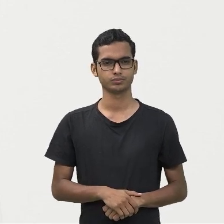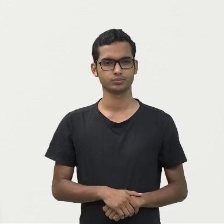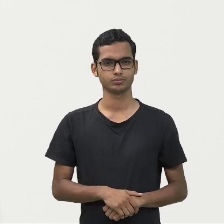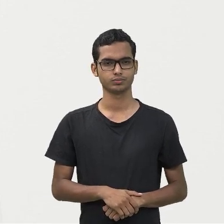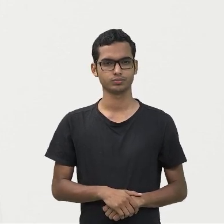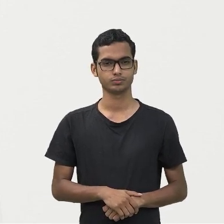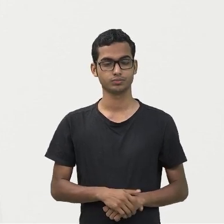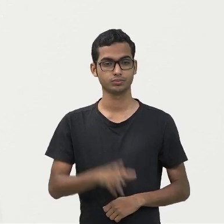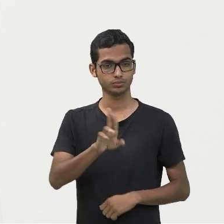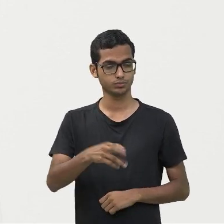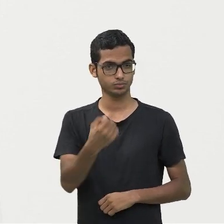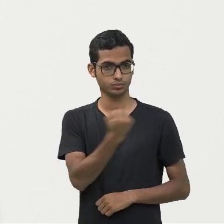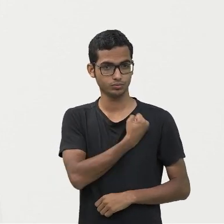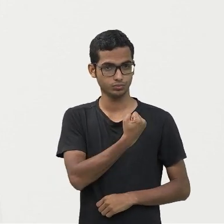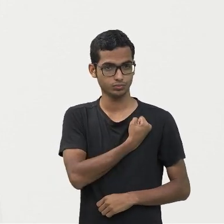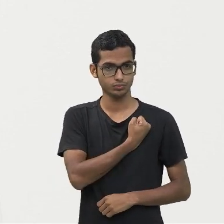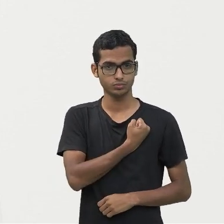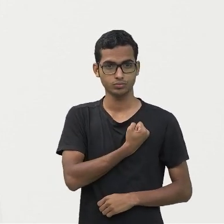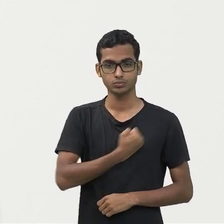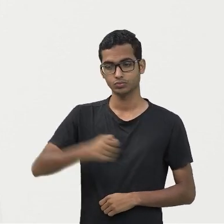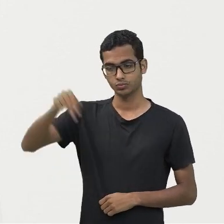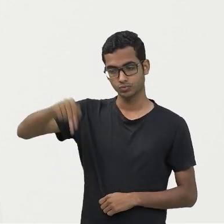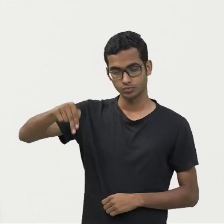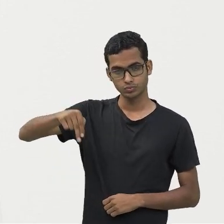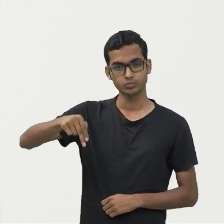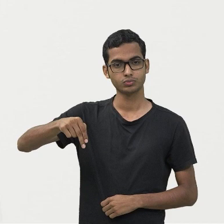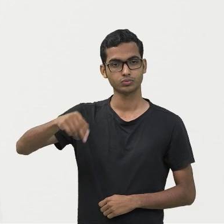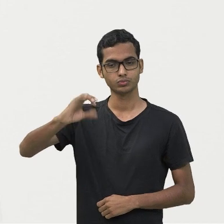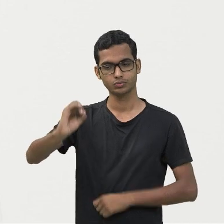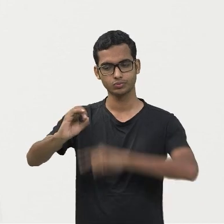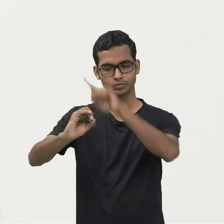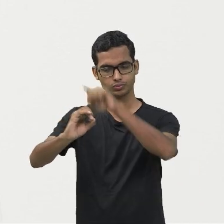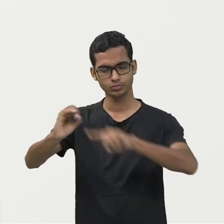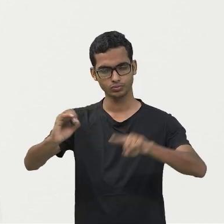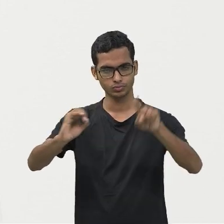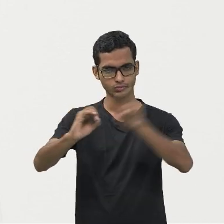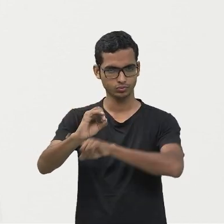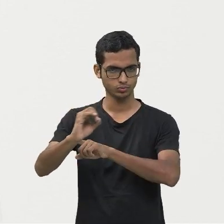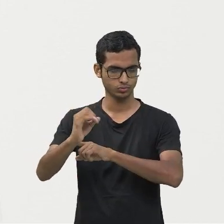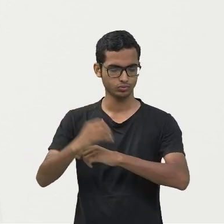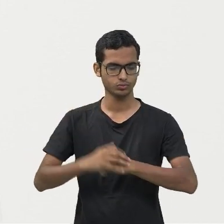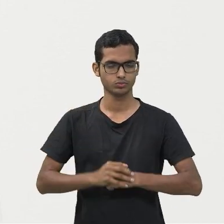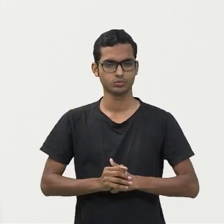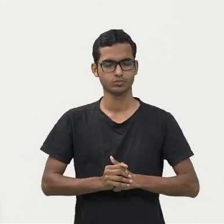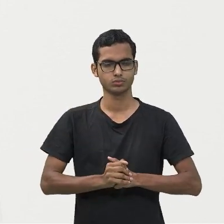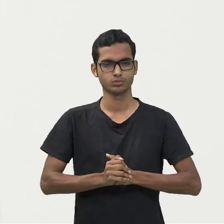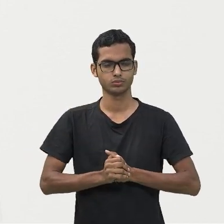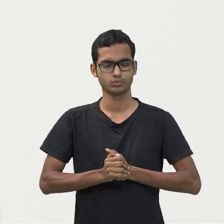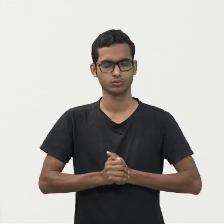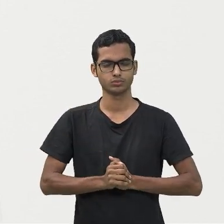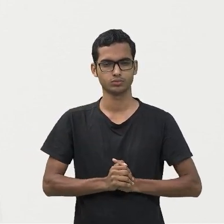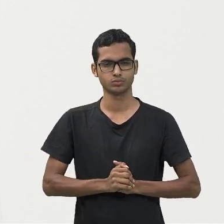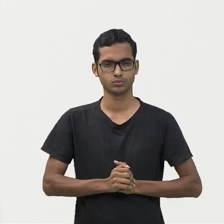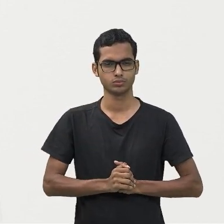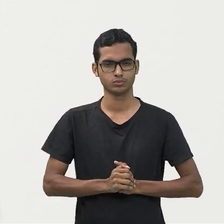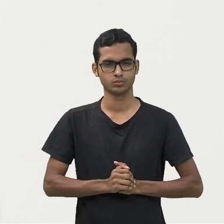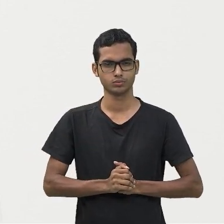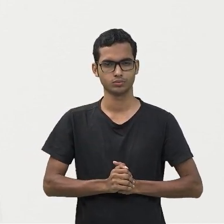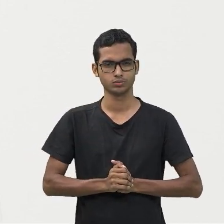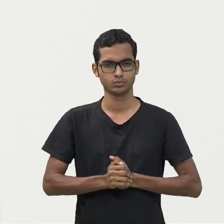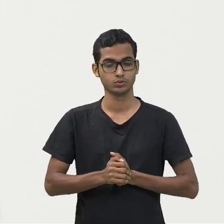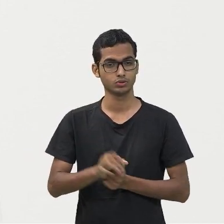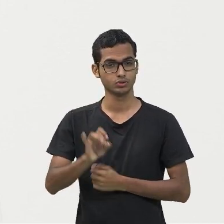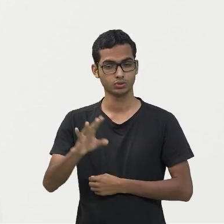número natural, não nulo. Ok? Que a gente aprendeu que são os números que a gente usa para conferir. Somente não contamos o